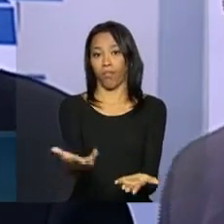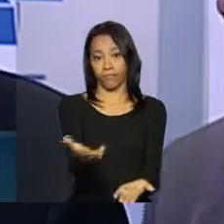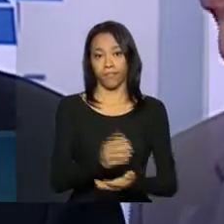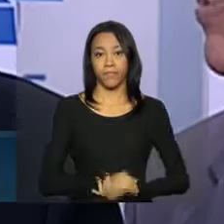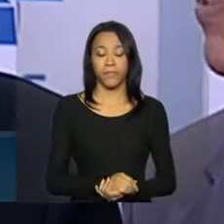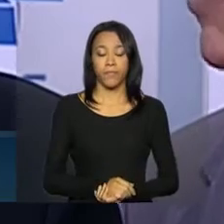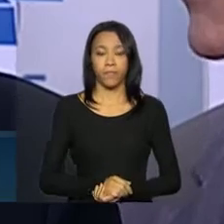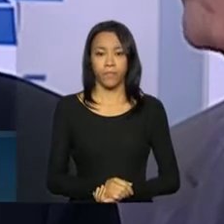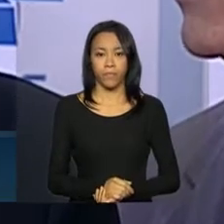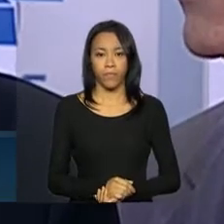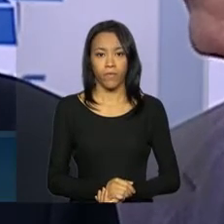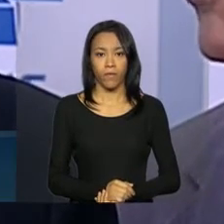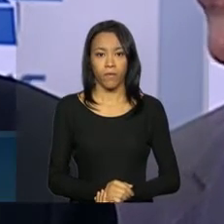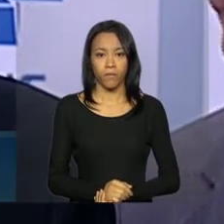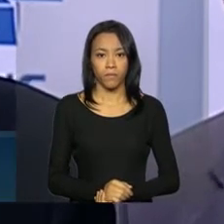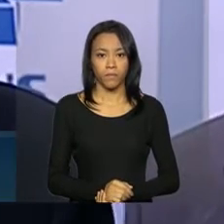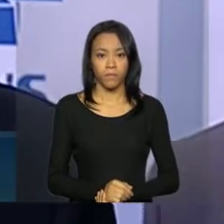gente.